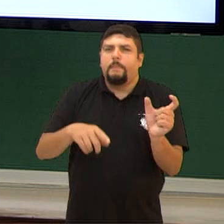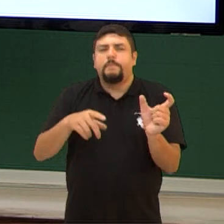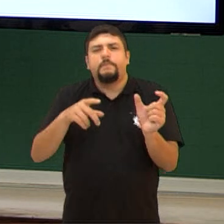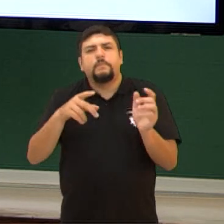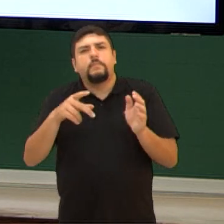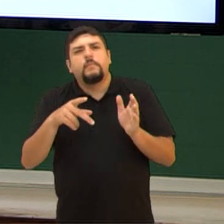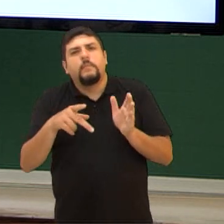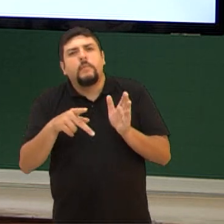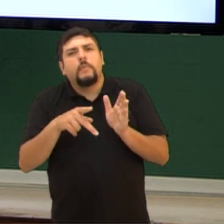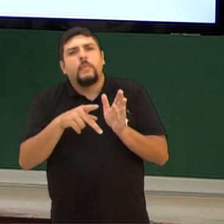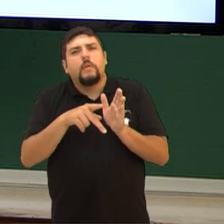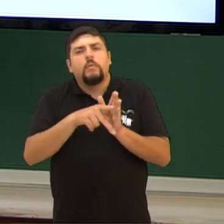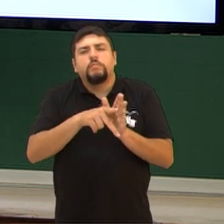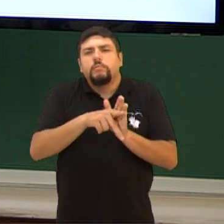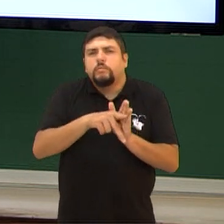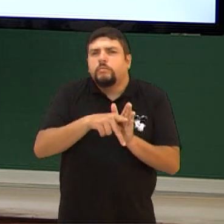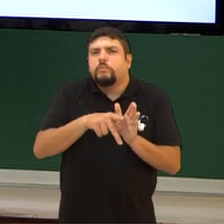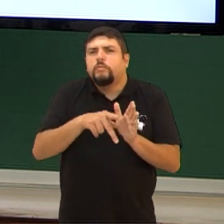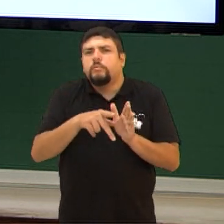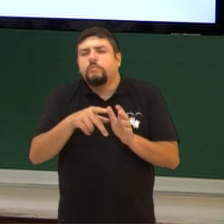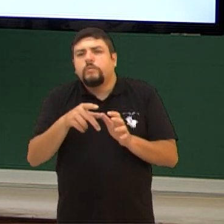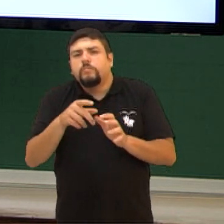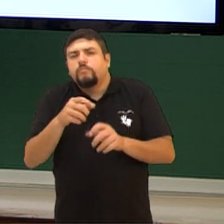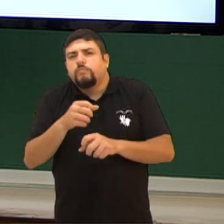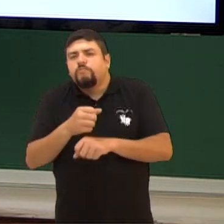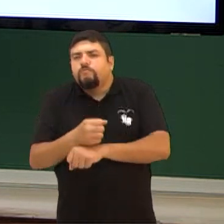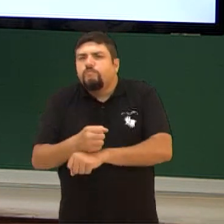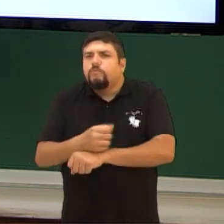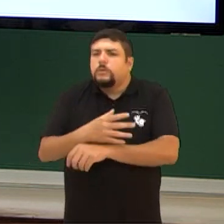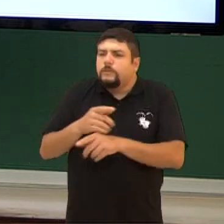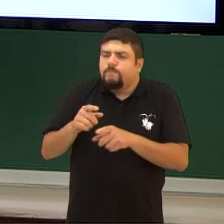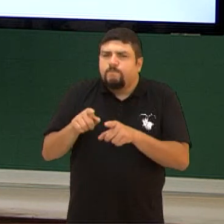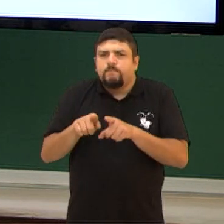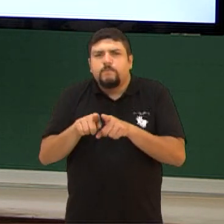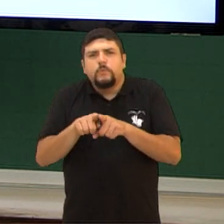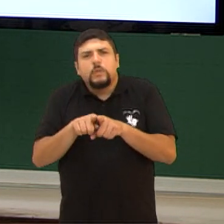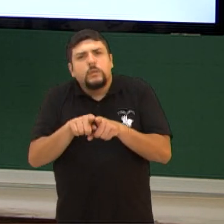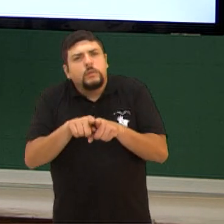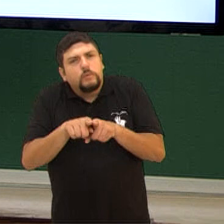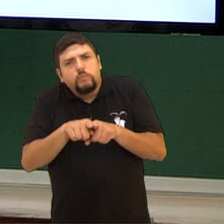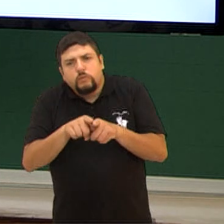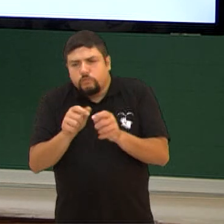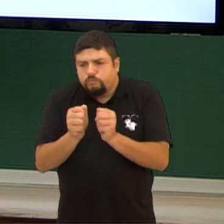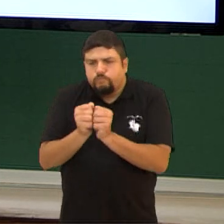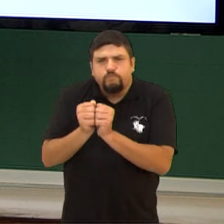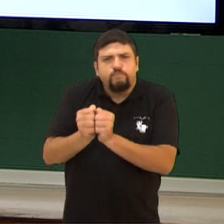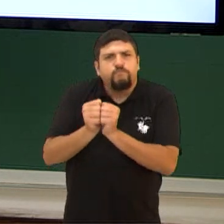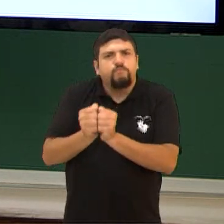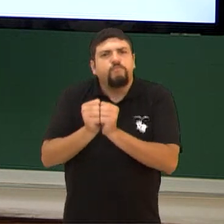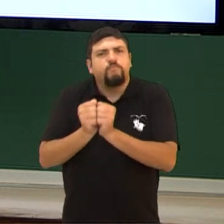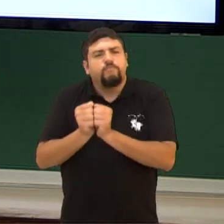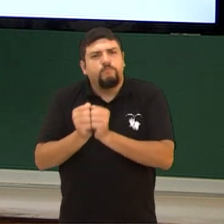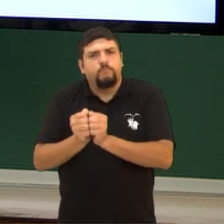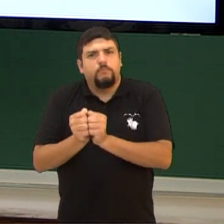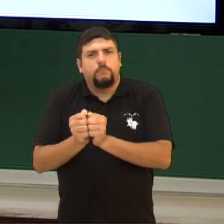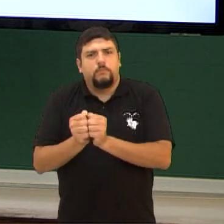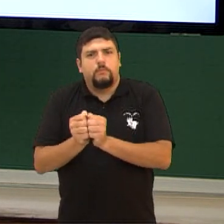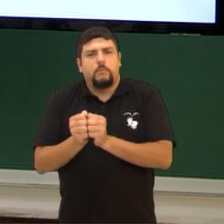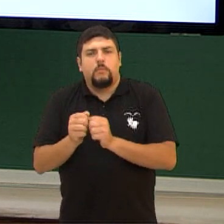de, eu diria, de fraternidade, talvez. De alguma espécie de relacionamento entre pessoas. Então, você